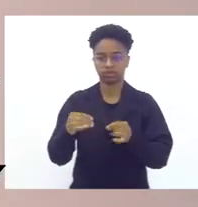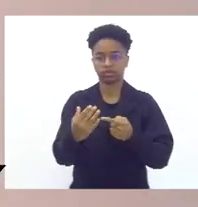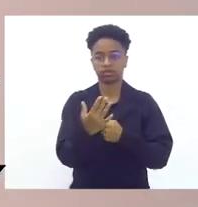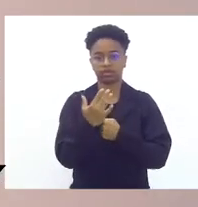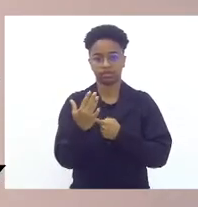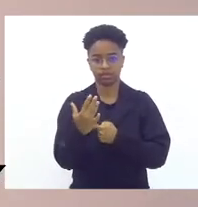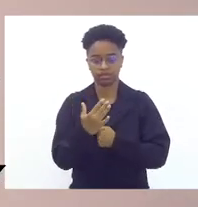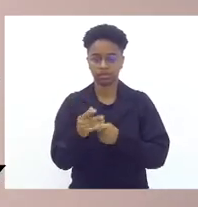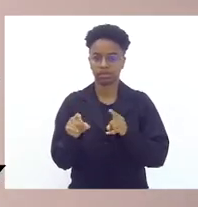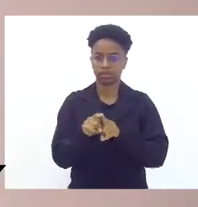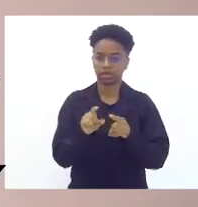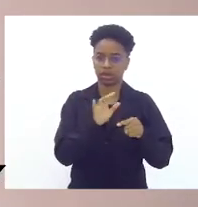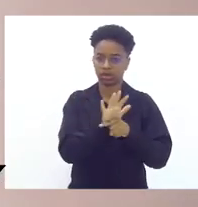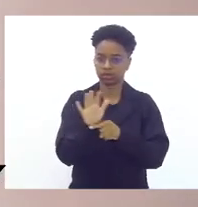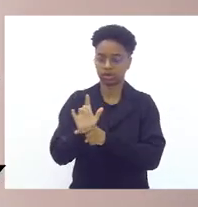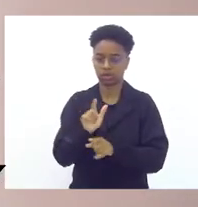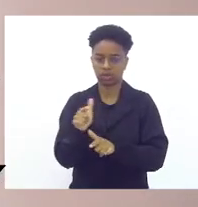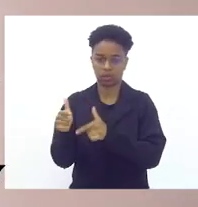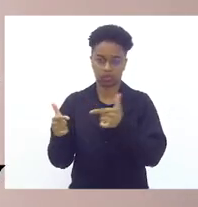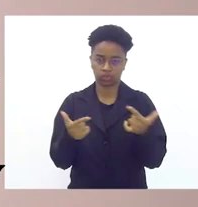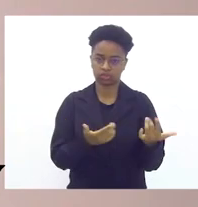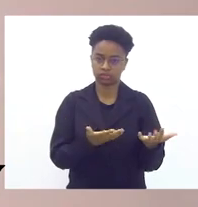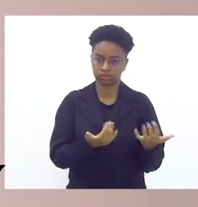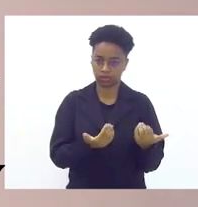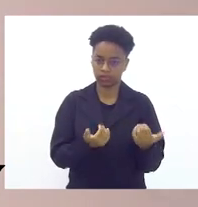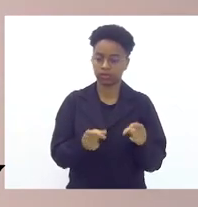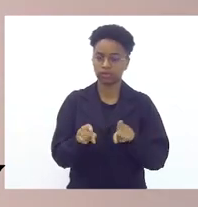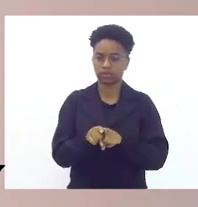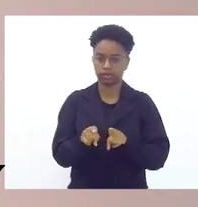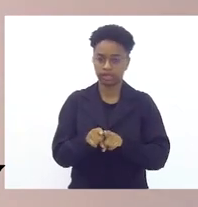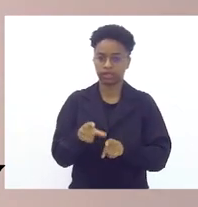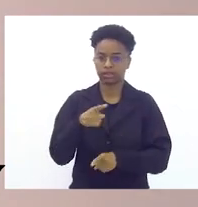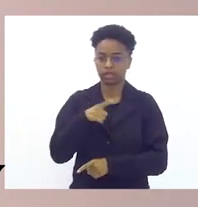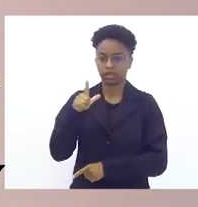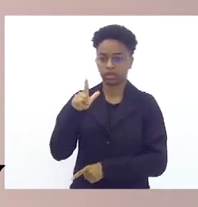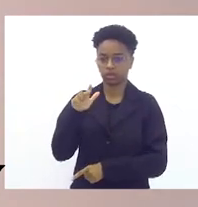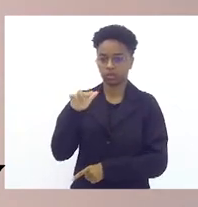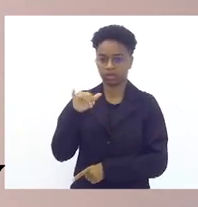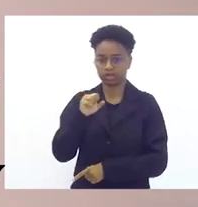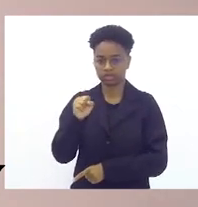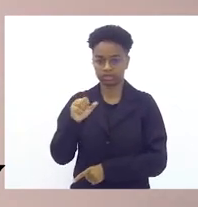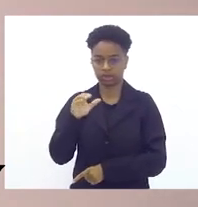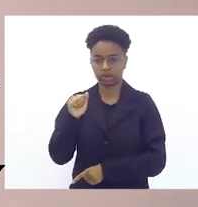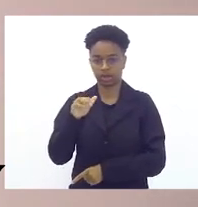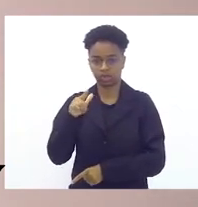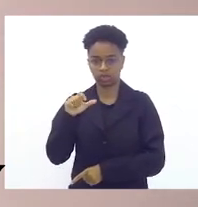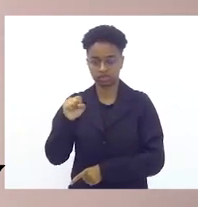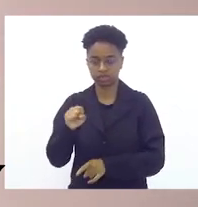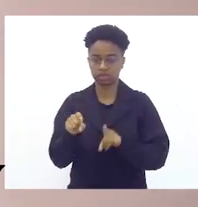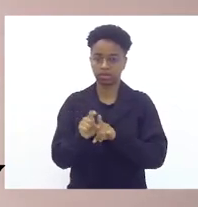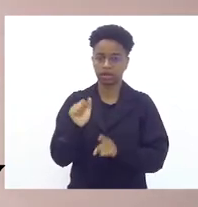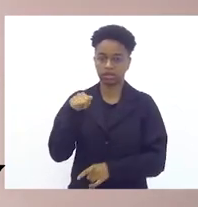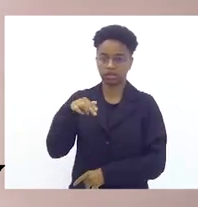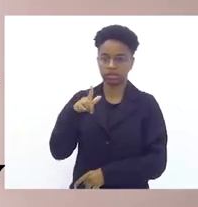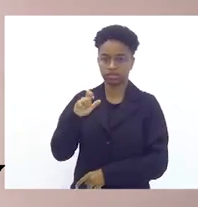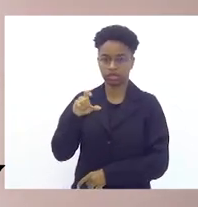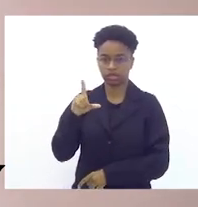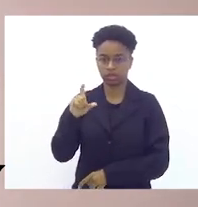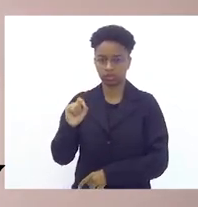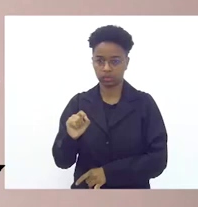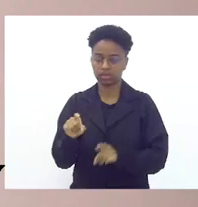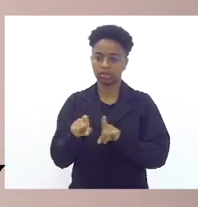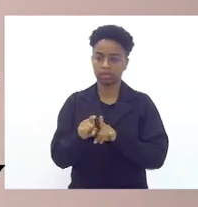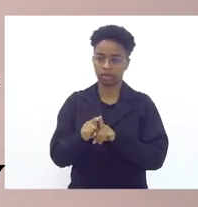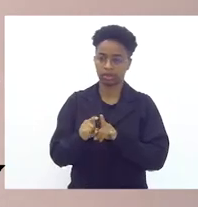que ajudar a outros jovens tanto tem também o caso do Luiz Carlos tendo Ângelo Gustavo que participaram da